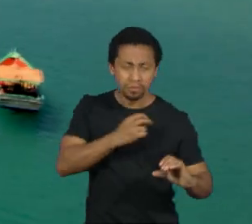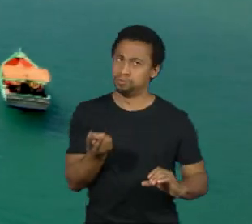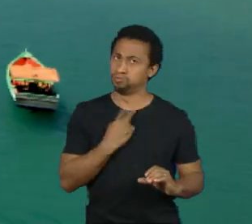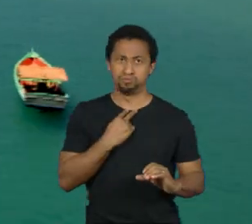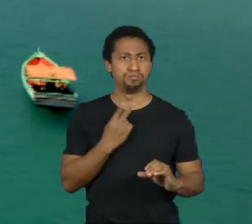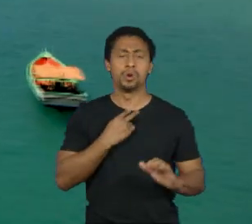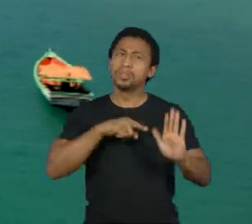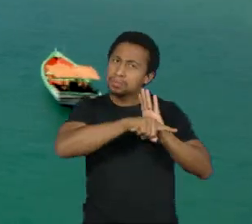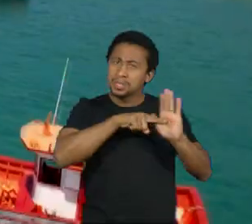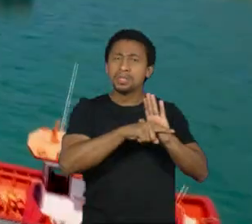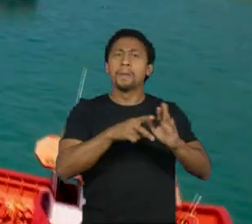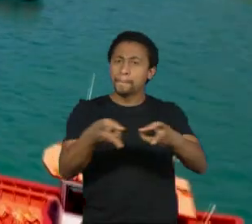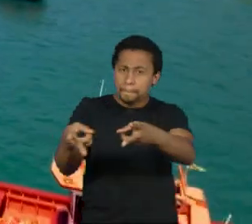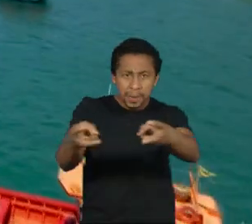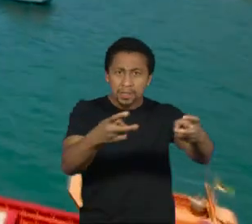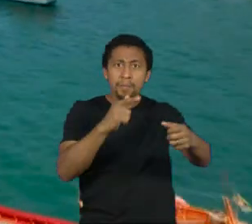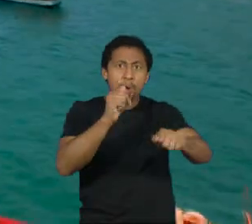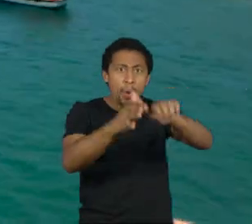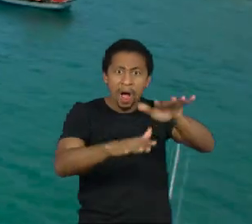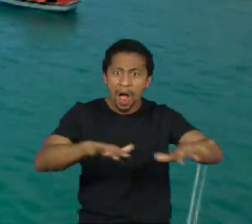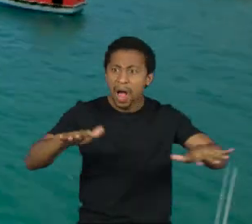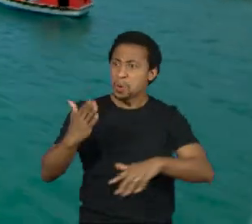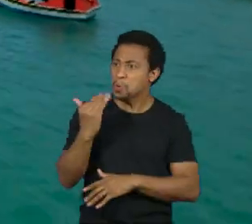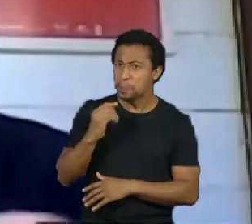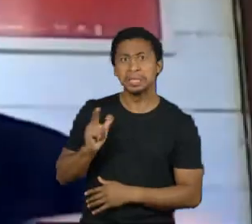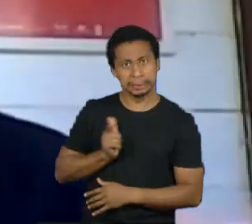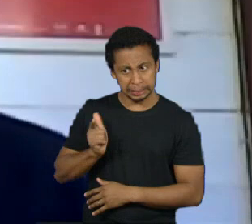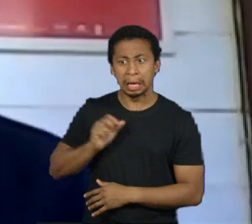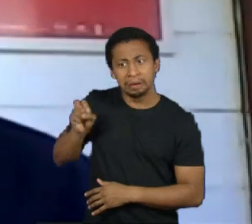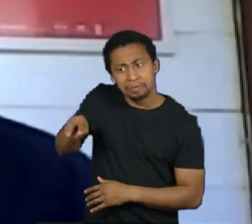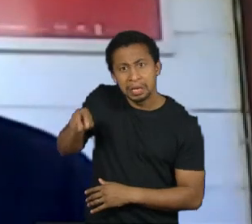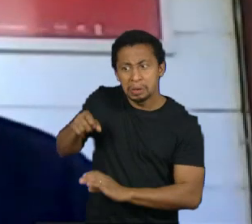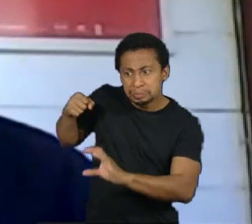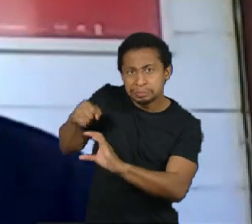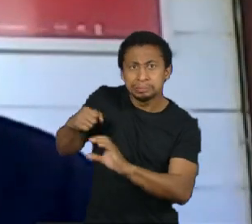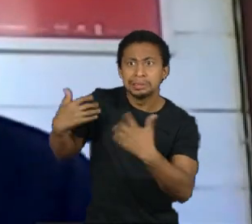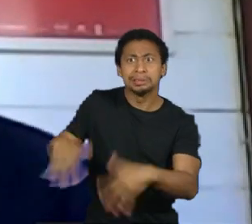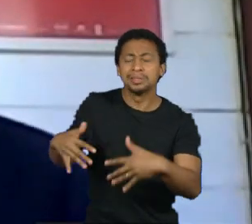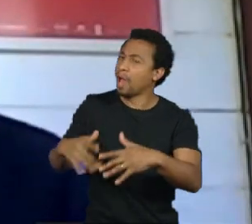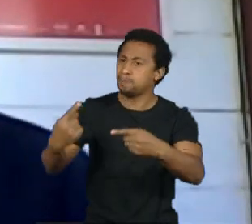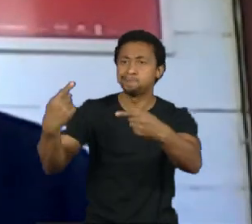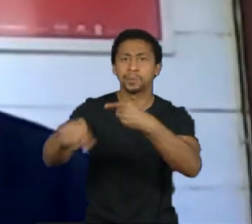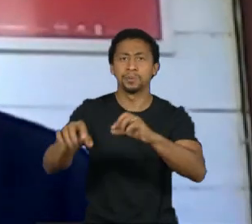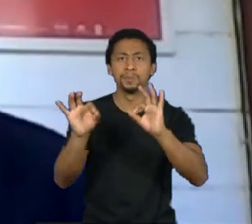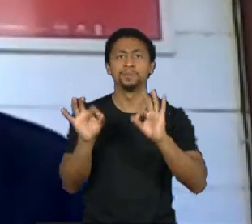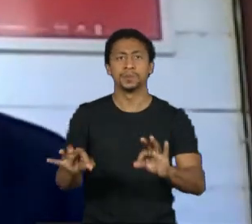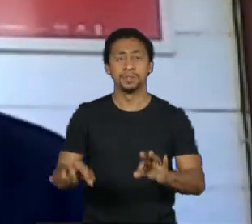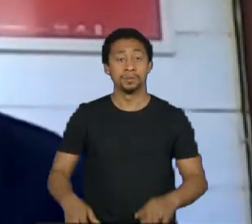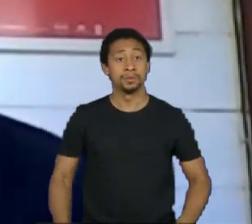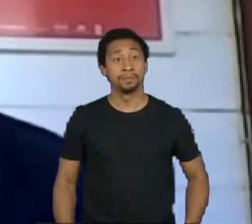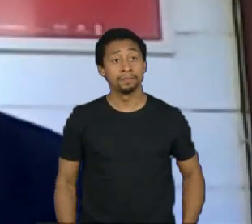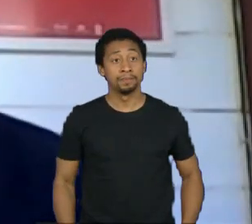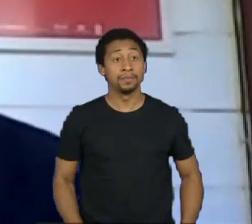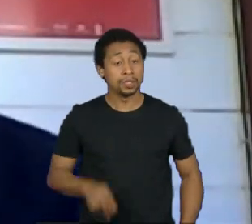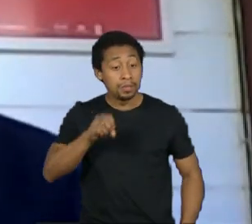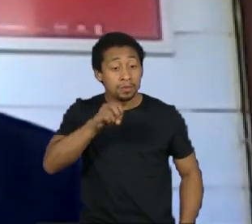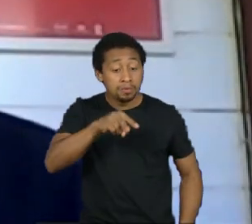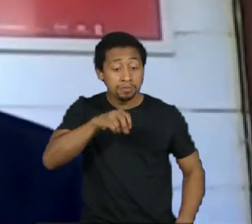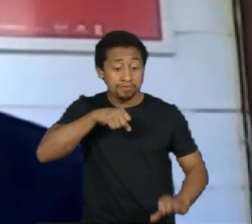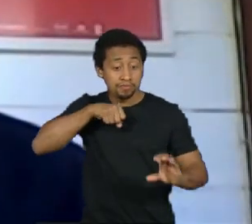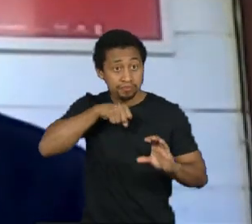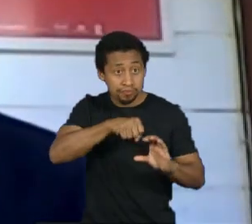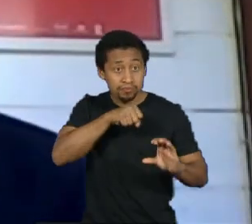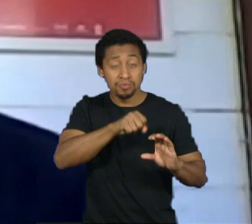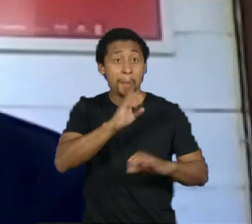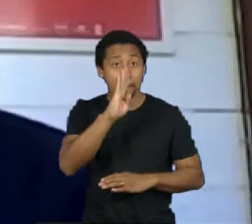concentração nas águas e nos alimentos. O uso de agrotóxicos para, especialmente, a risicultura, o arroz,